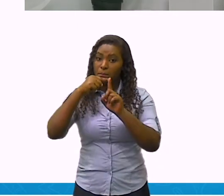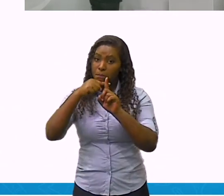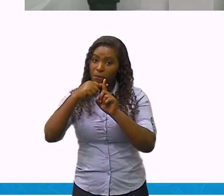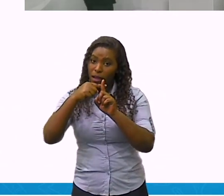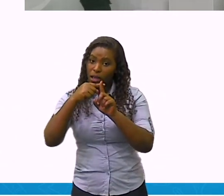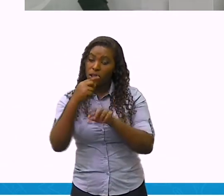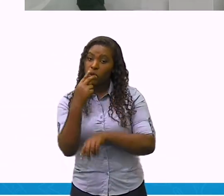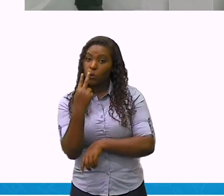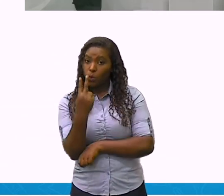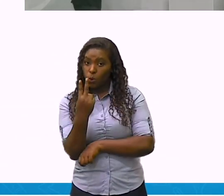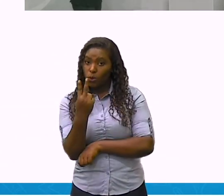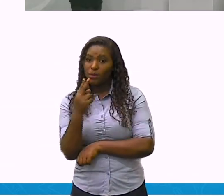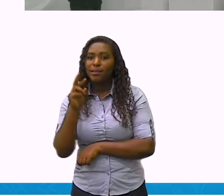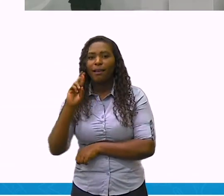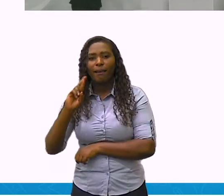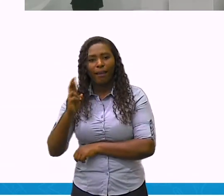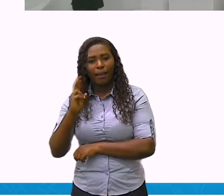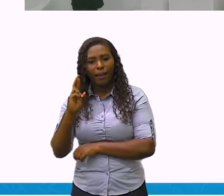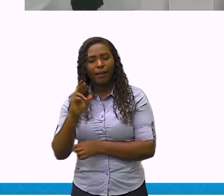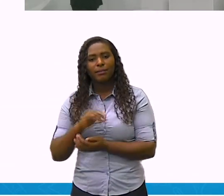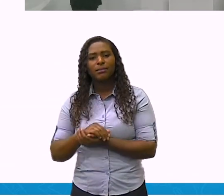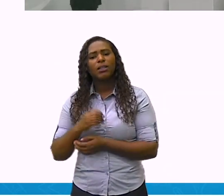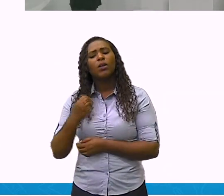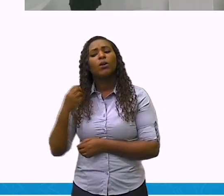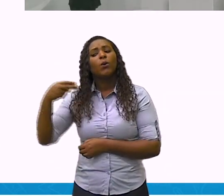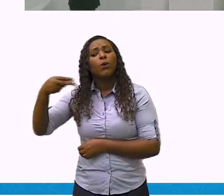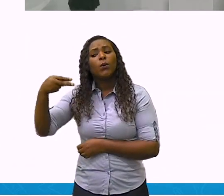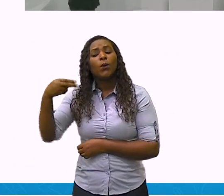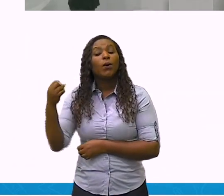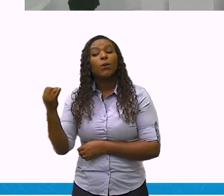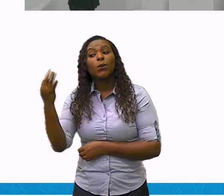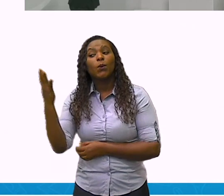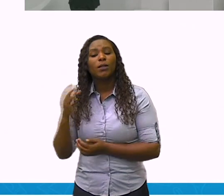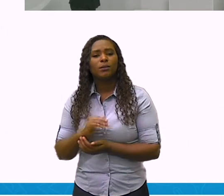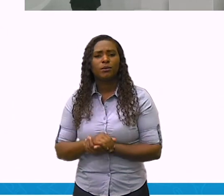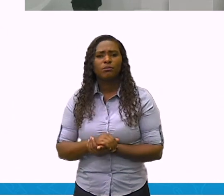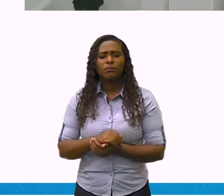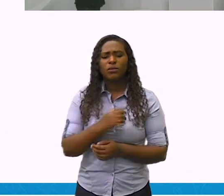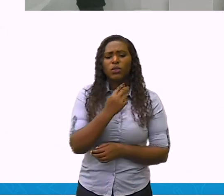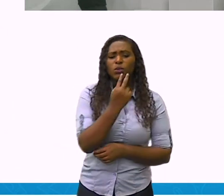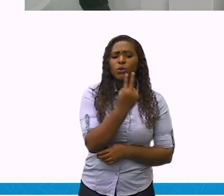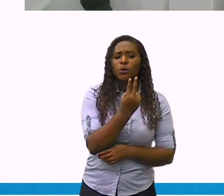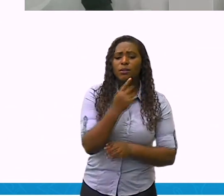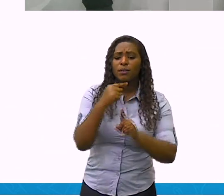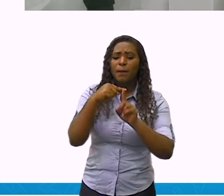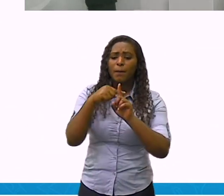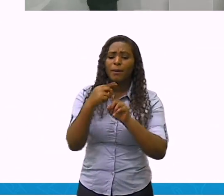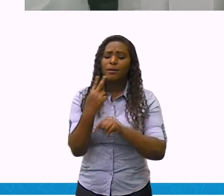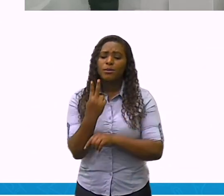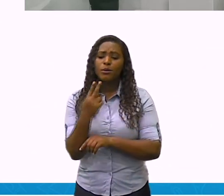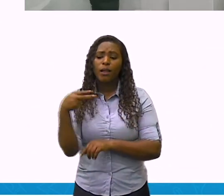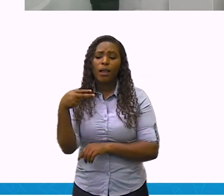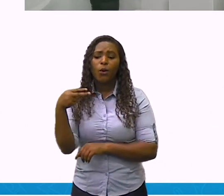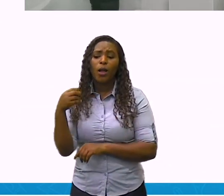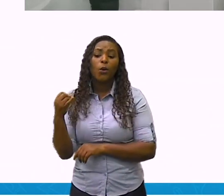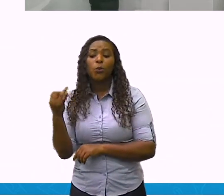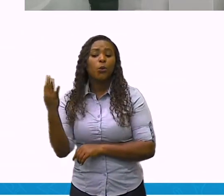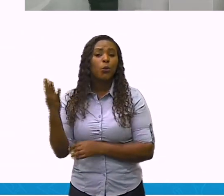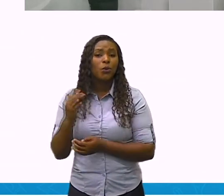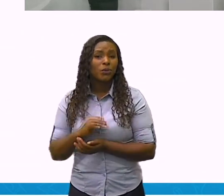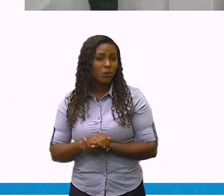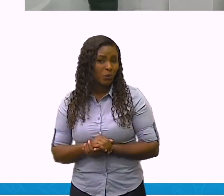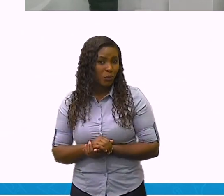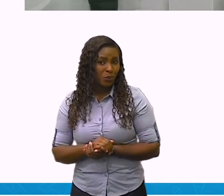cédula de R$ 2. Quanto que é 2 mais 2? 2 mais 2, vamos fazer aqui com o